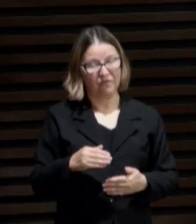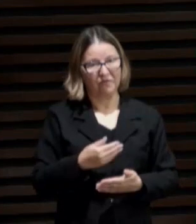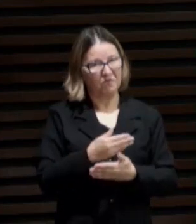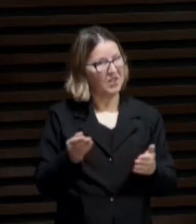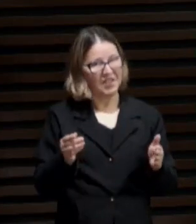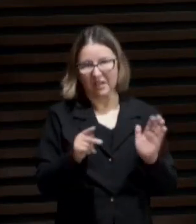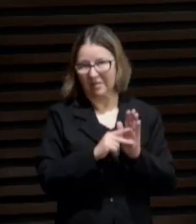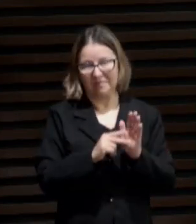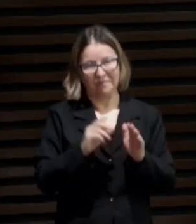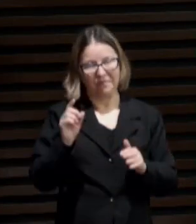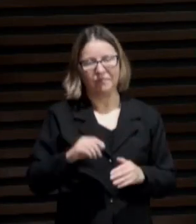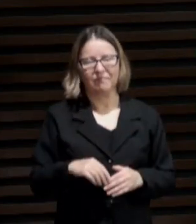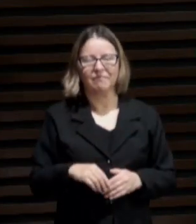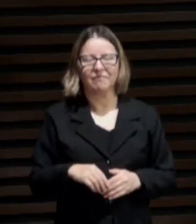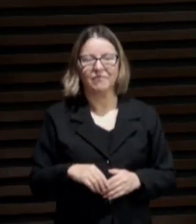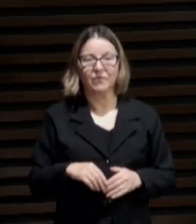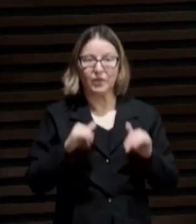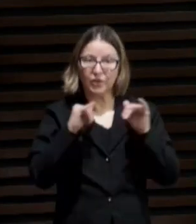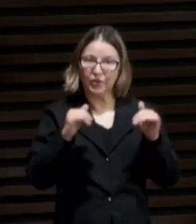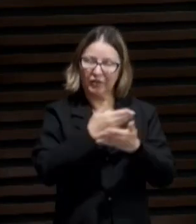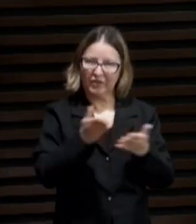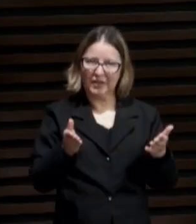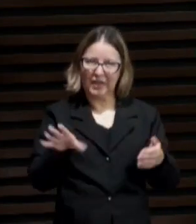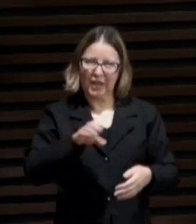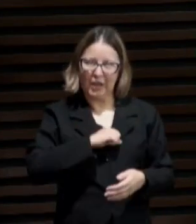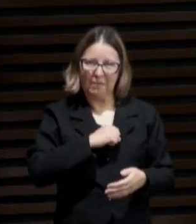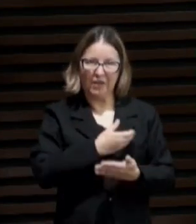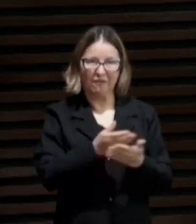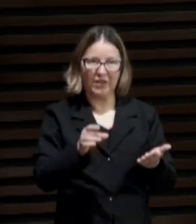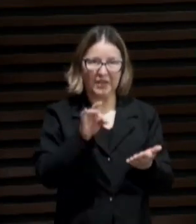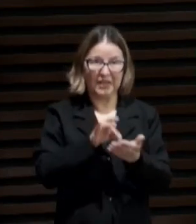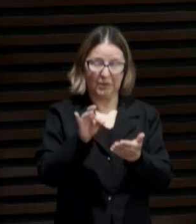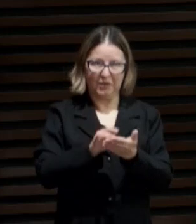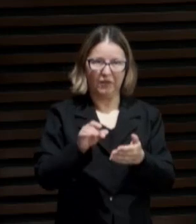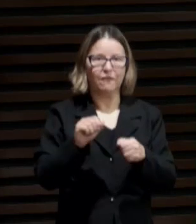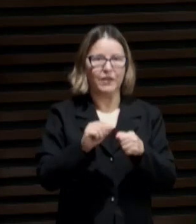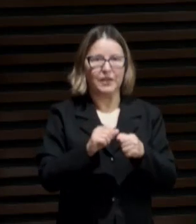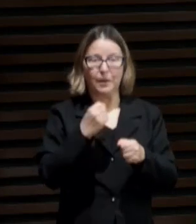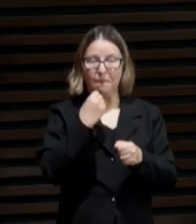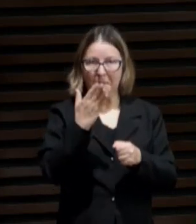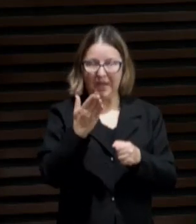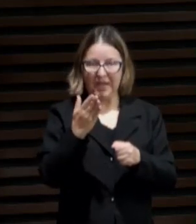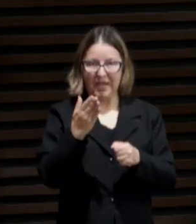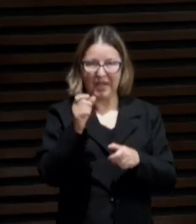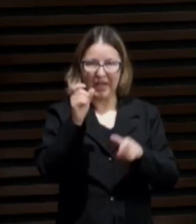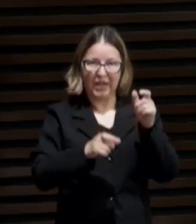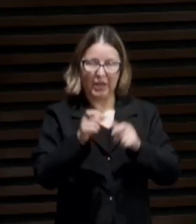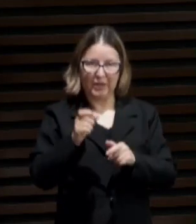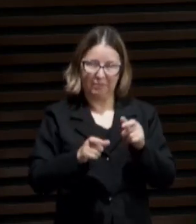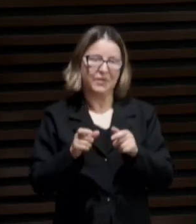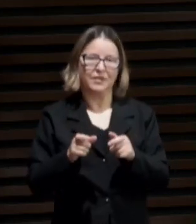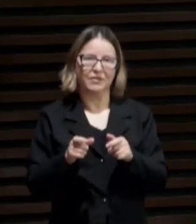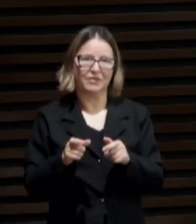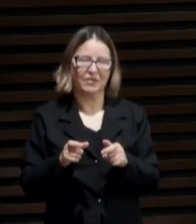que me ouvis, amai os vossos inimigos e fazei bem aos que vos odeiam, bendizei